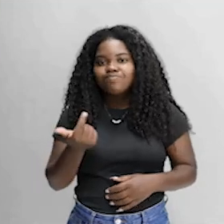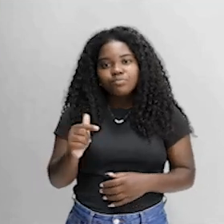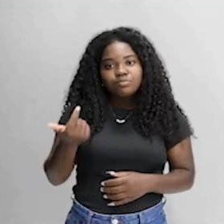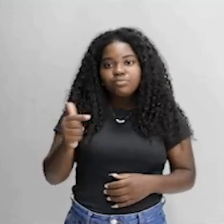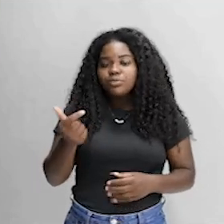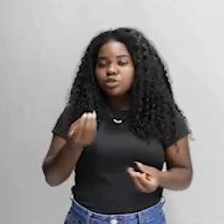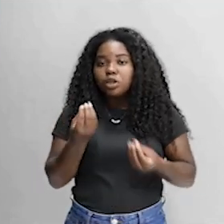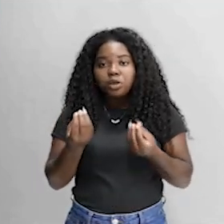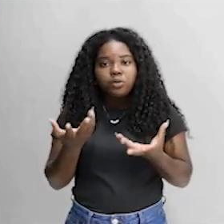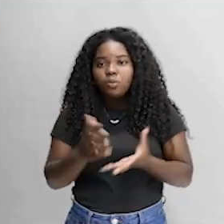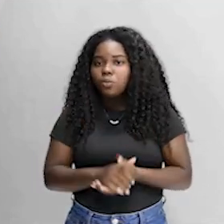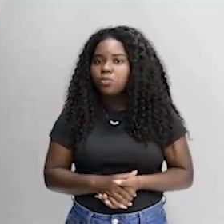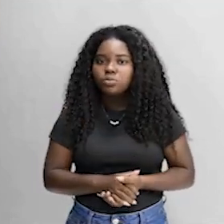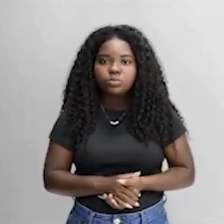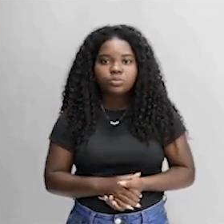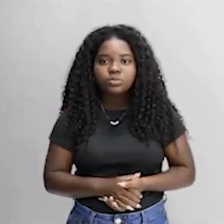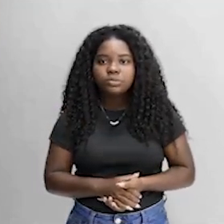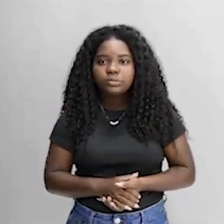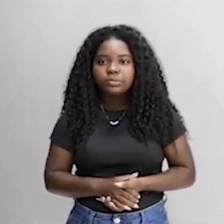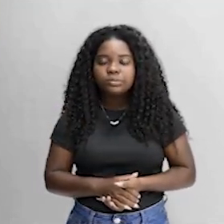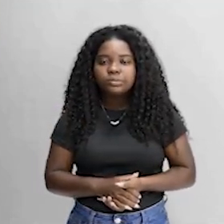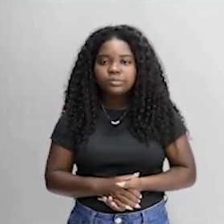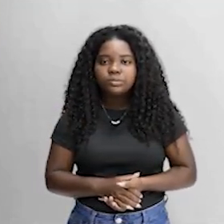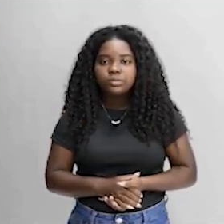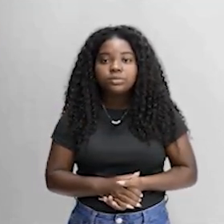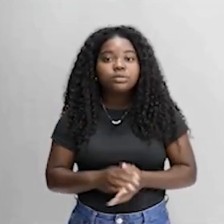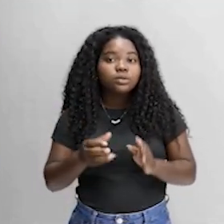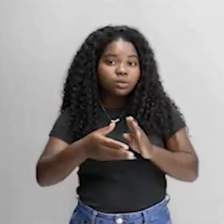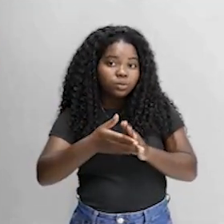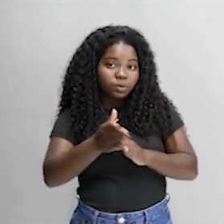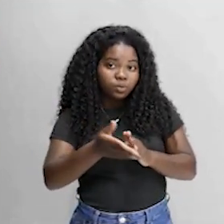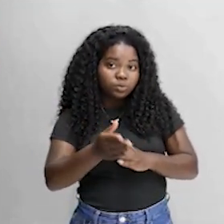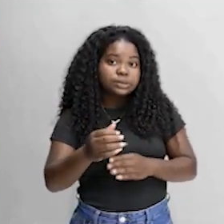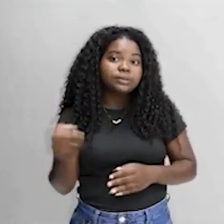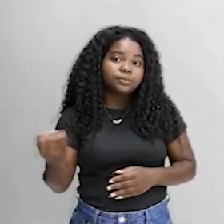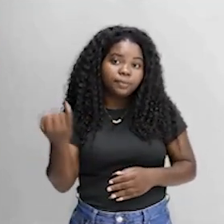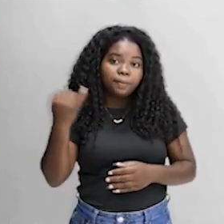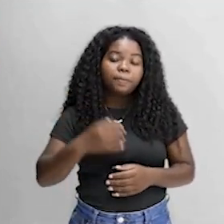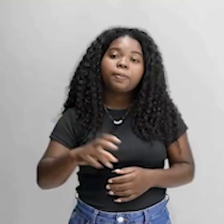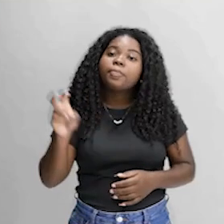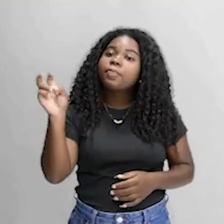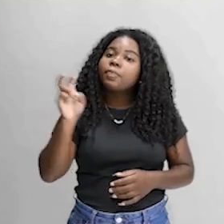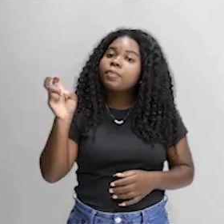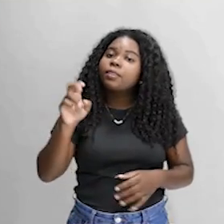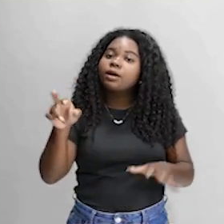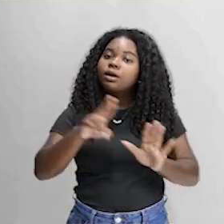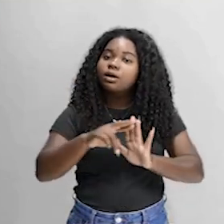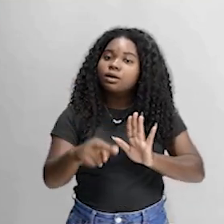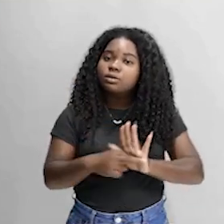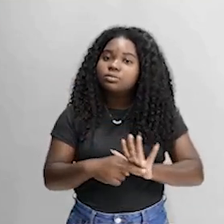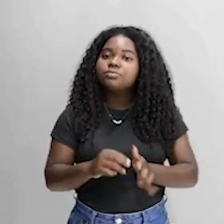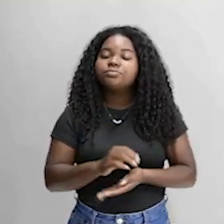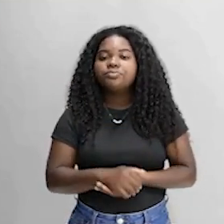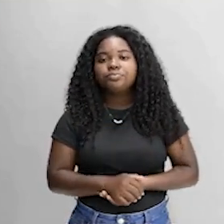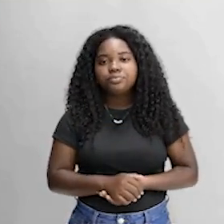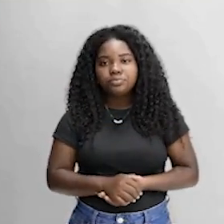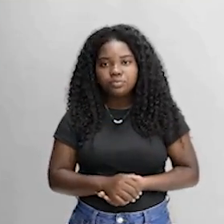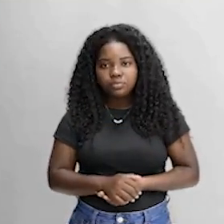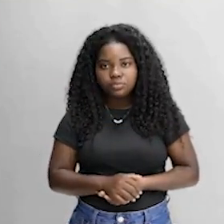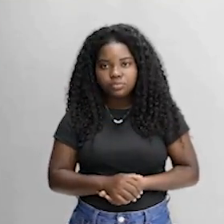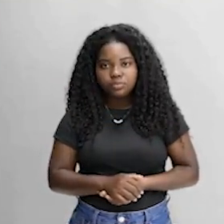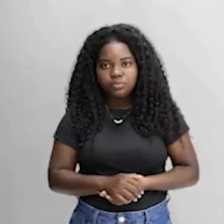Percebe? Cuidado, isso é uma dica importante aí. Fica com ela para ti. Quinta regra. De